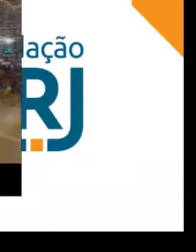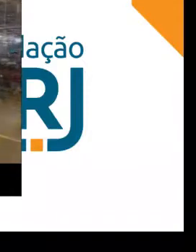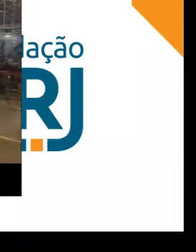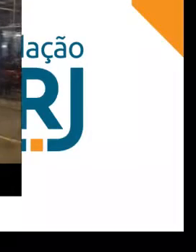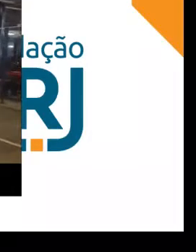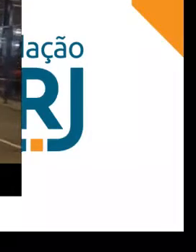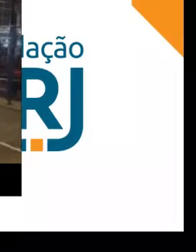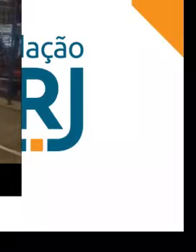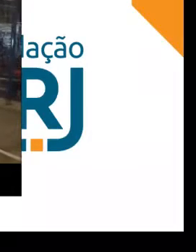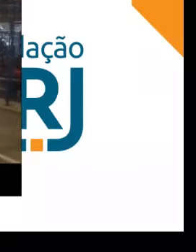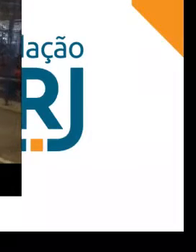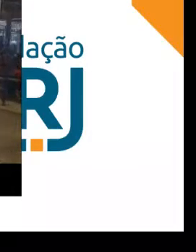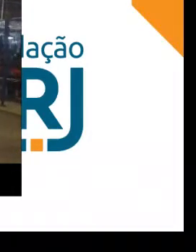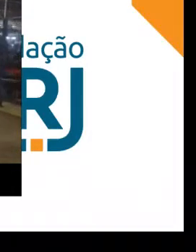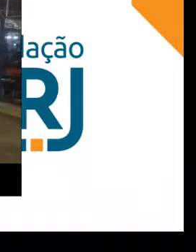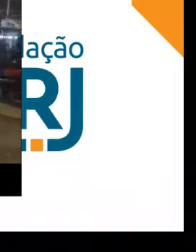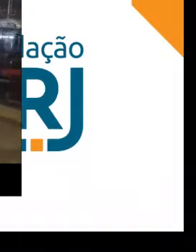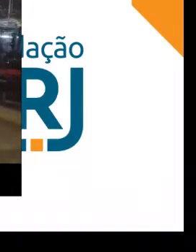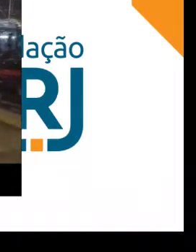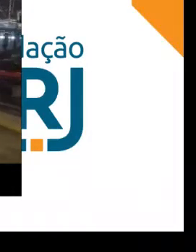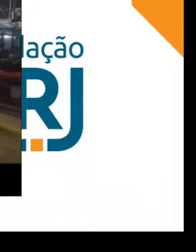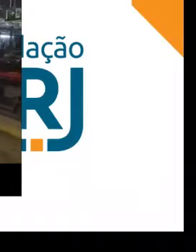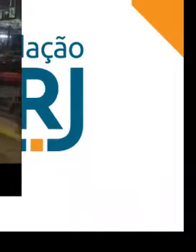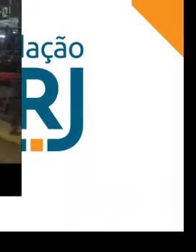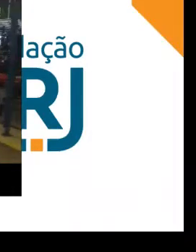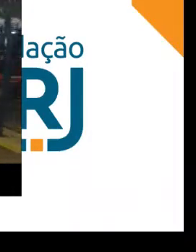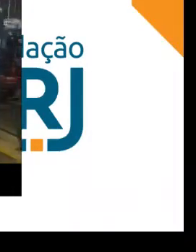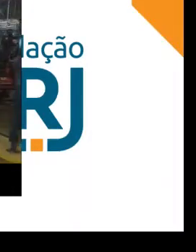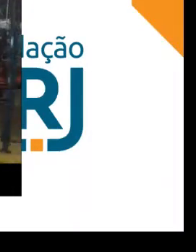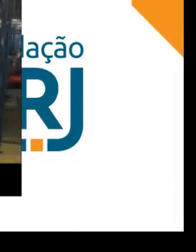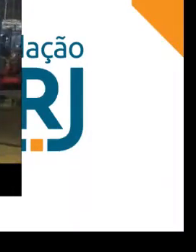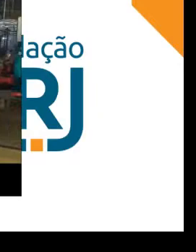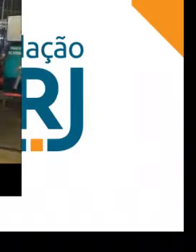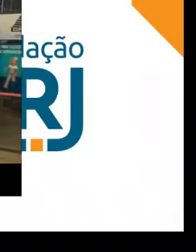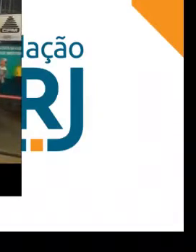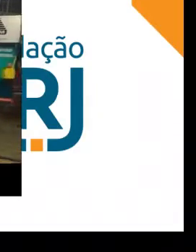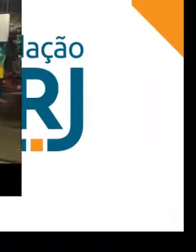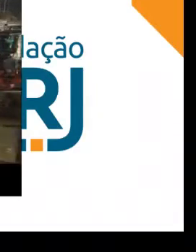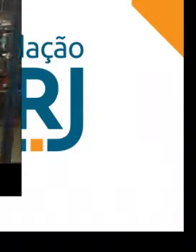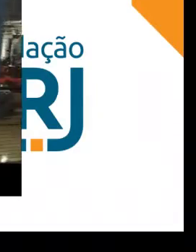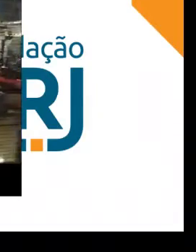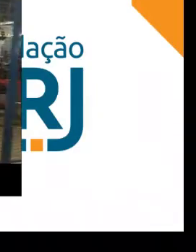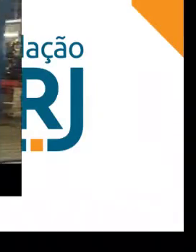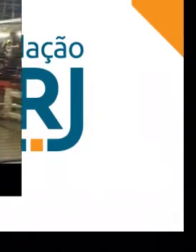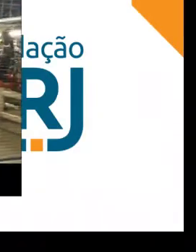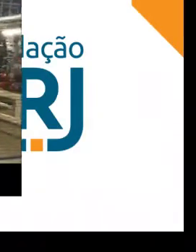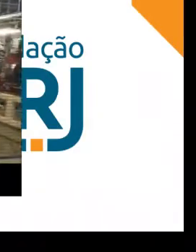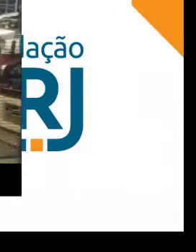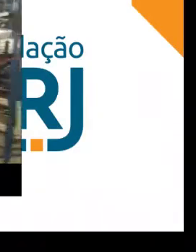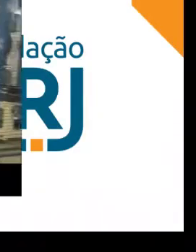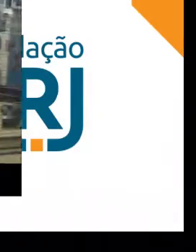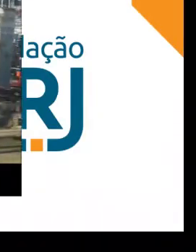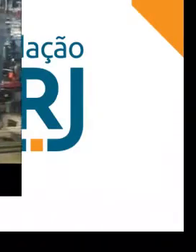Aqui está a parte mecânica, motor e câmbio e suspensão dianteira, que depois vão